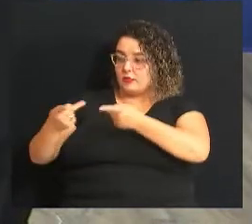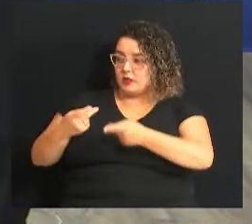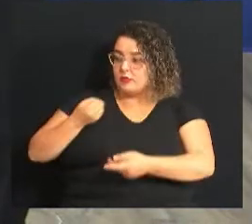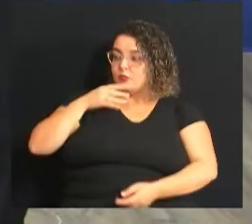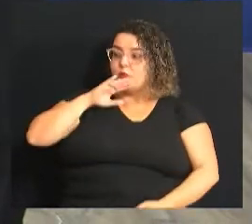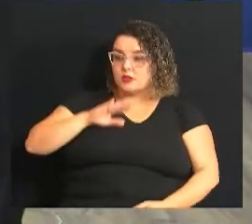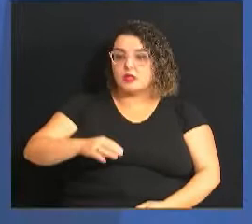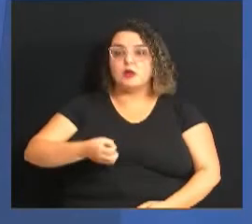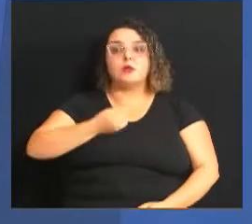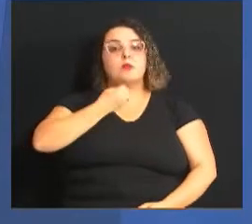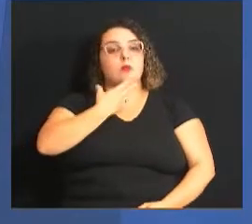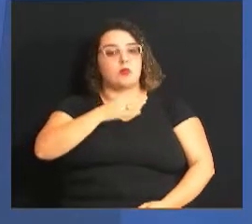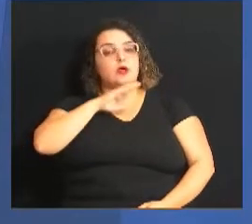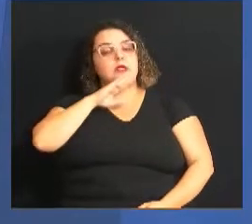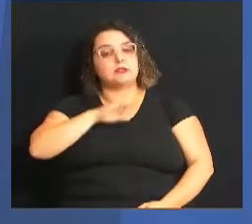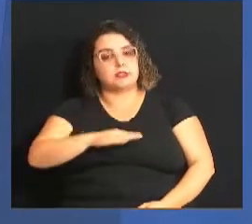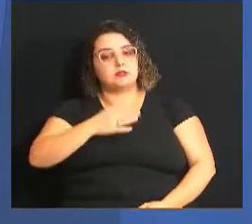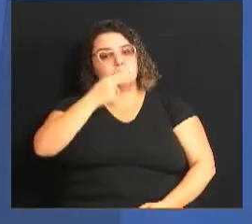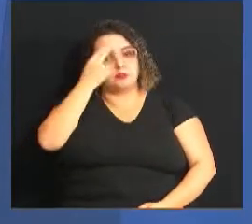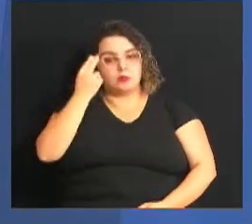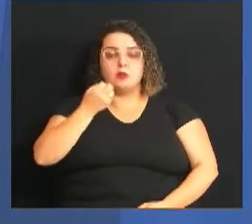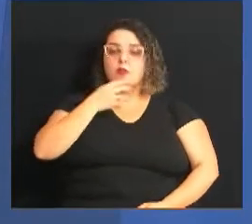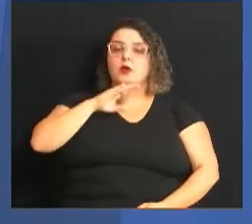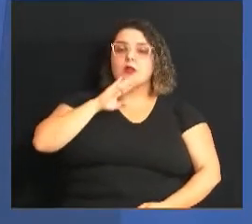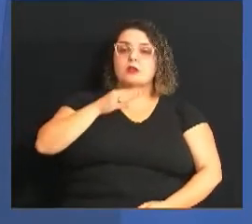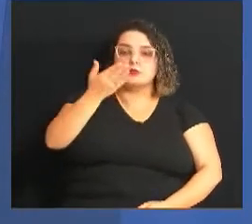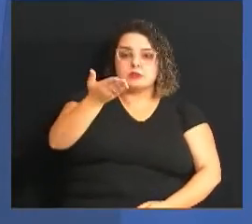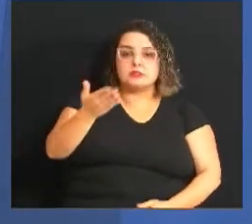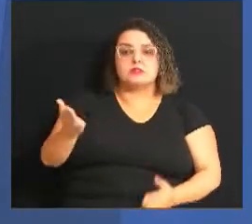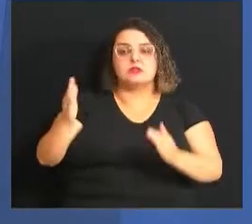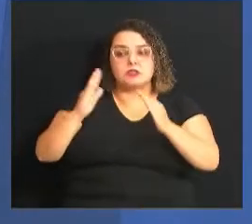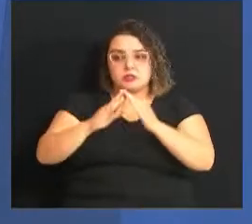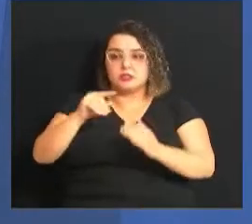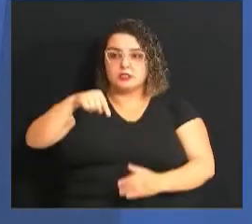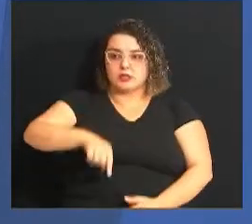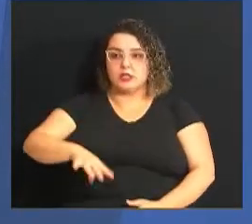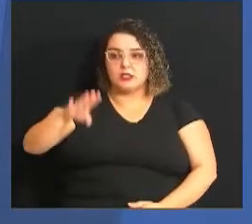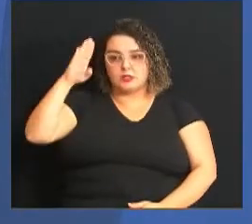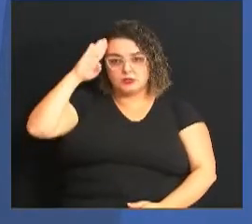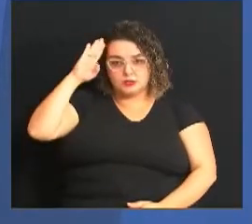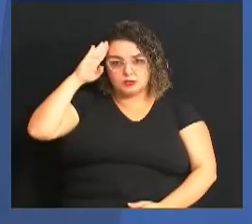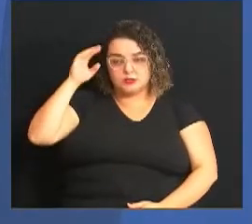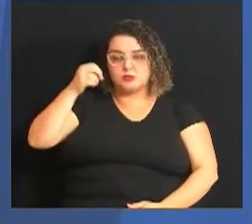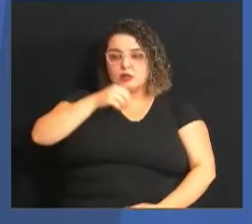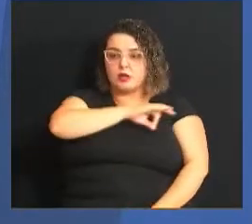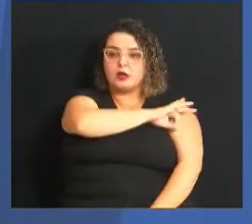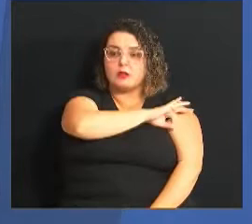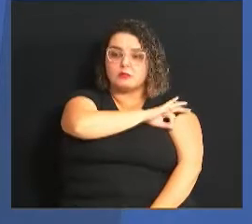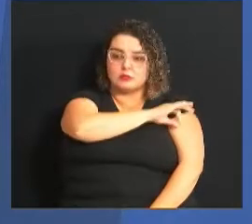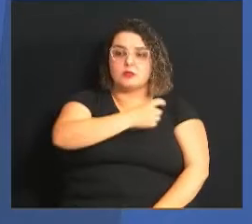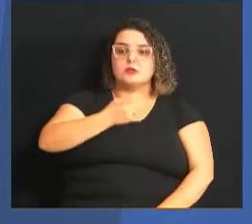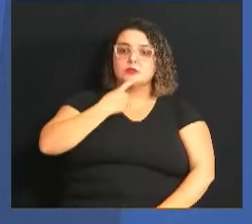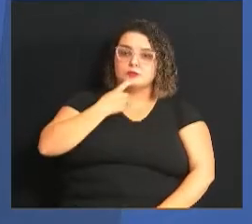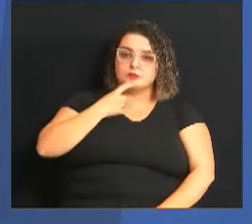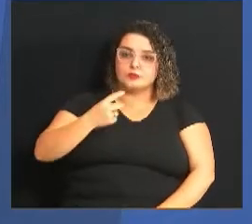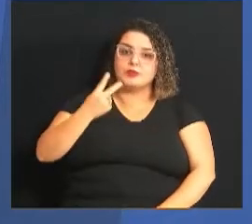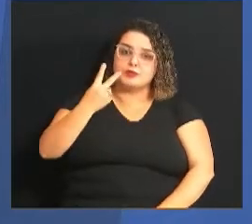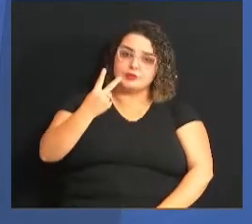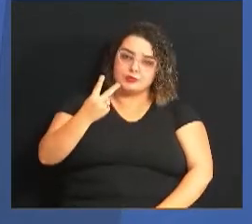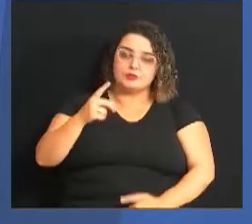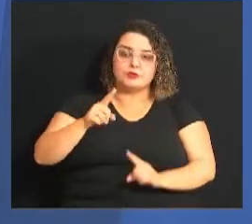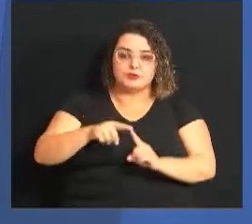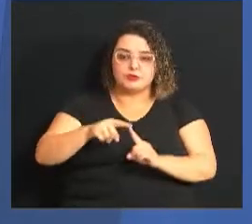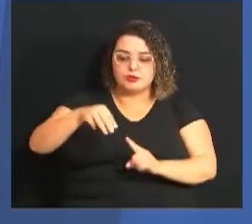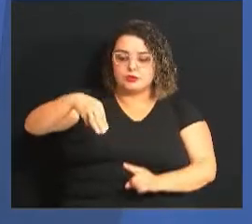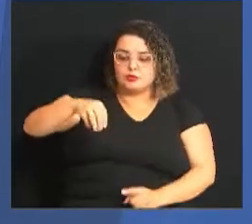tarde, Gabriel. Boa tarde a você de casa. E nesta quarta-feira, a Prefeitura de Campinas confirmou mais 2 casos de